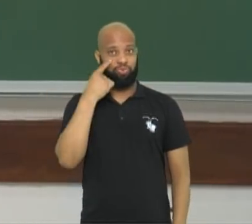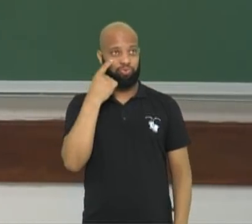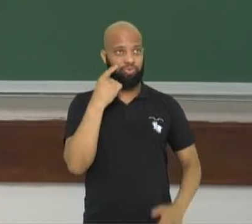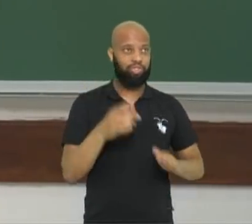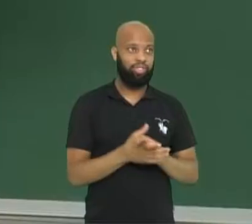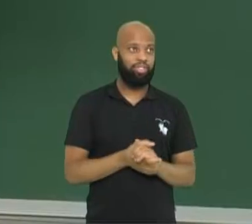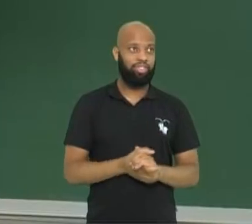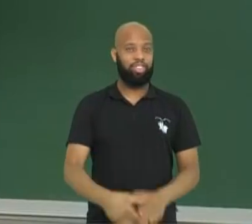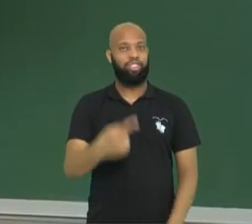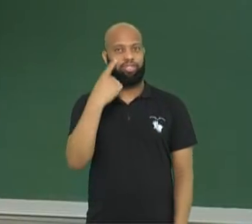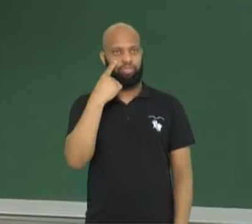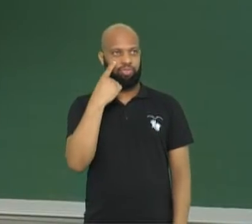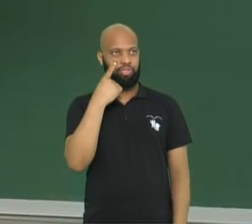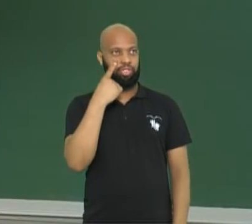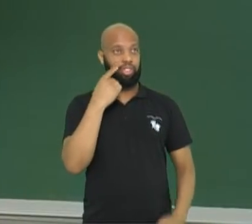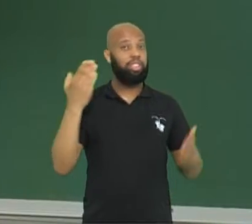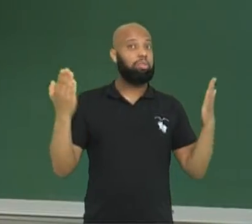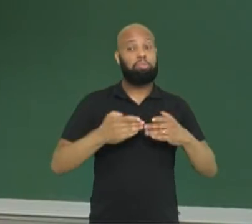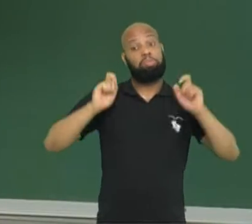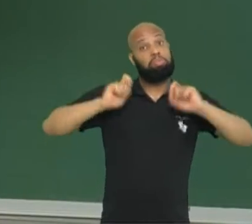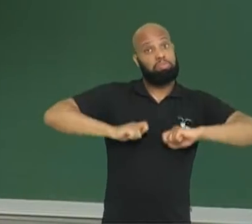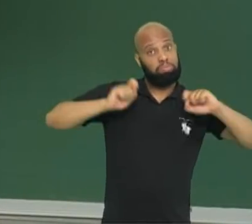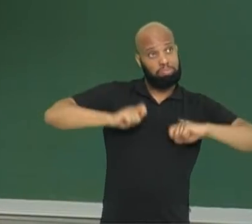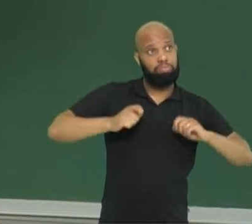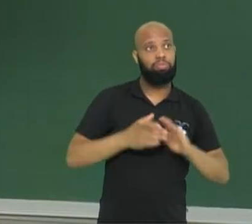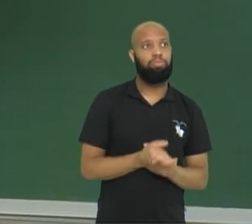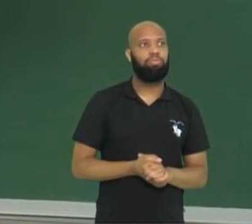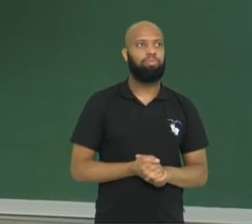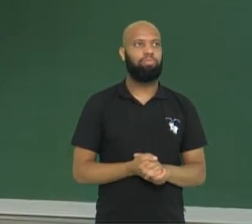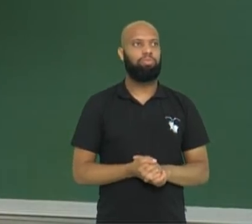lá? Vamos conferir então possibilidades, né? Então,